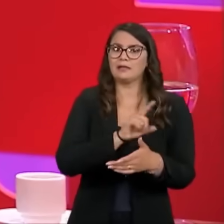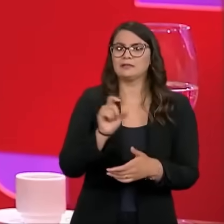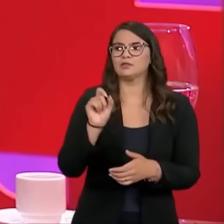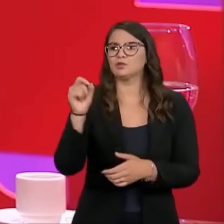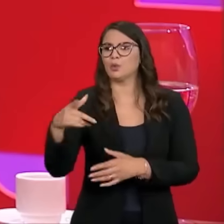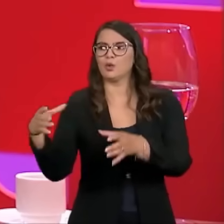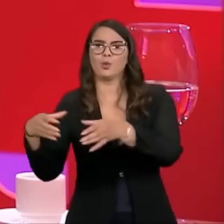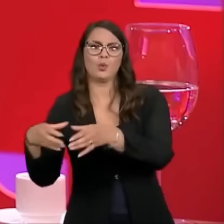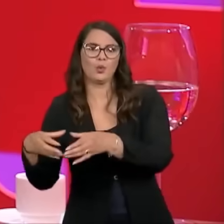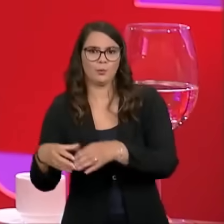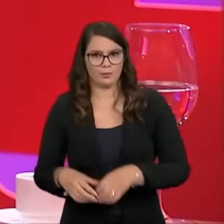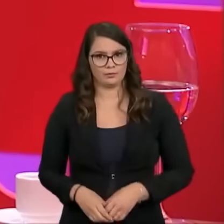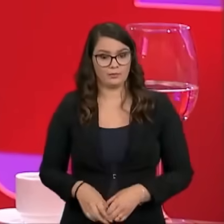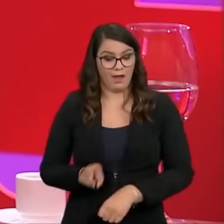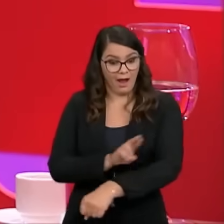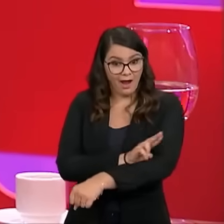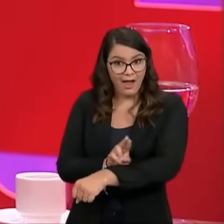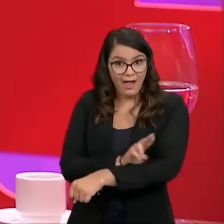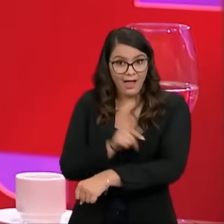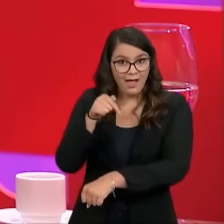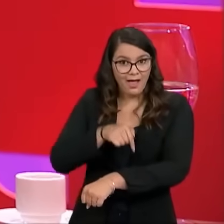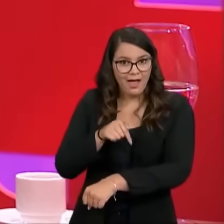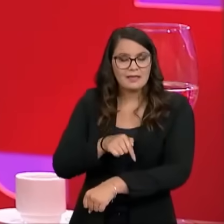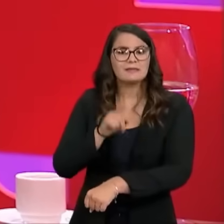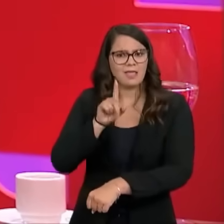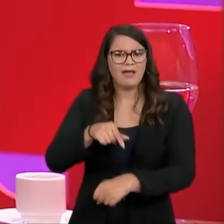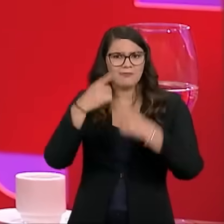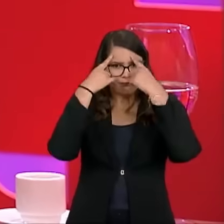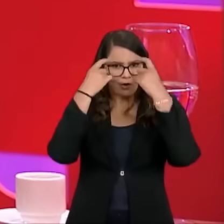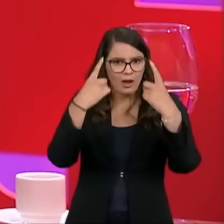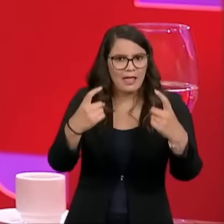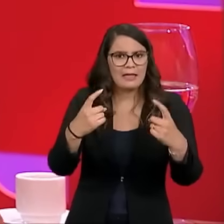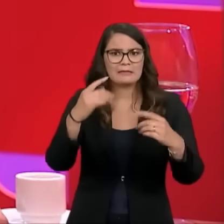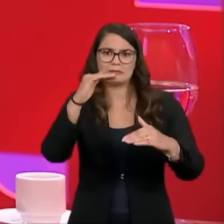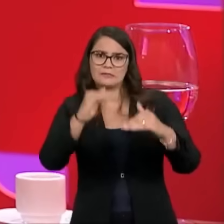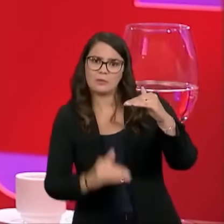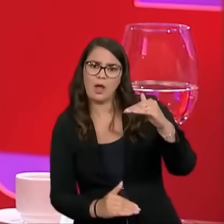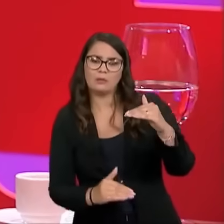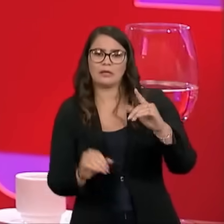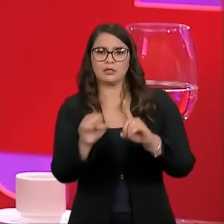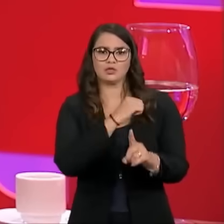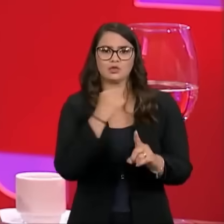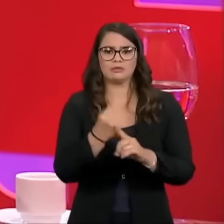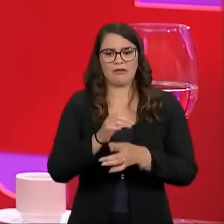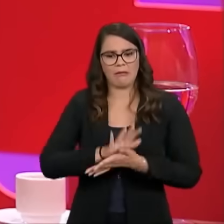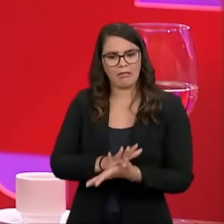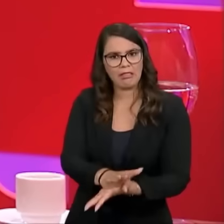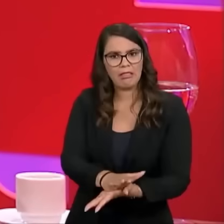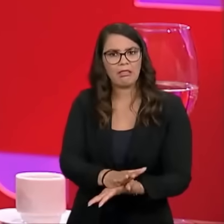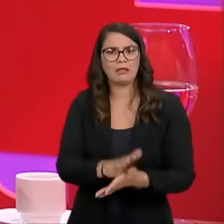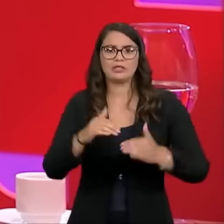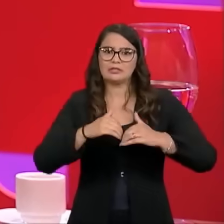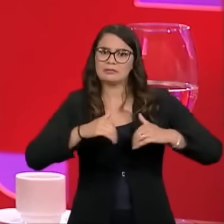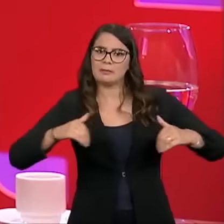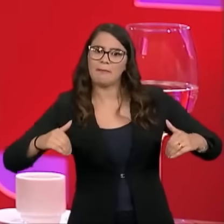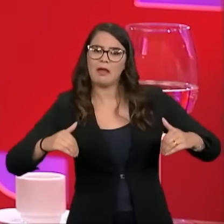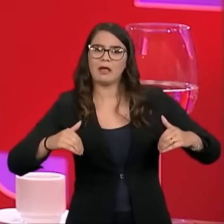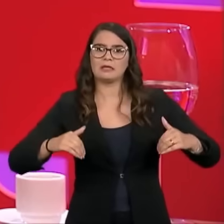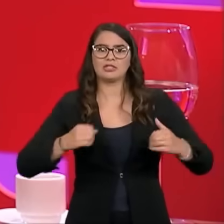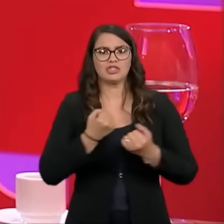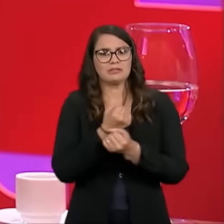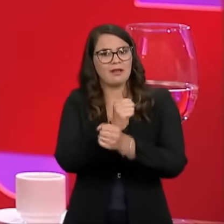classe né a raça como um dispositivo de violência de desigualdade de opressão de Aniquilação de